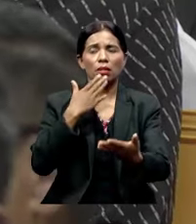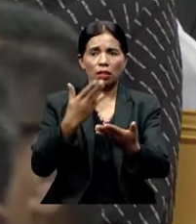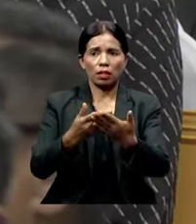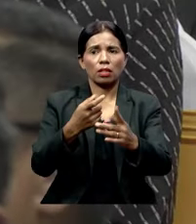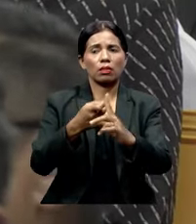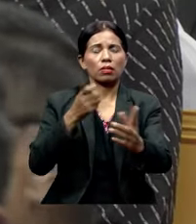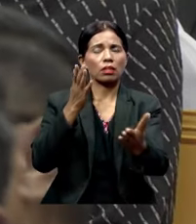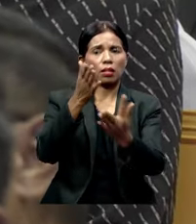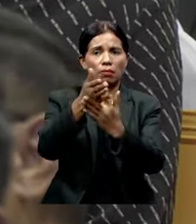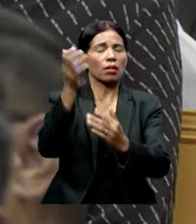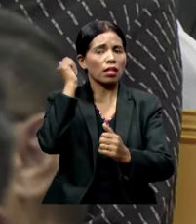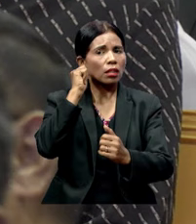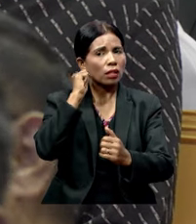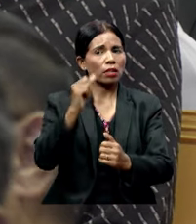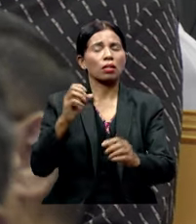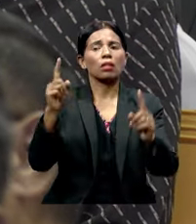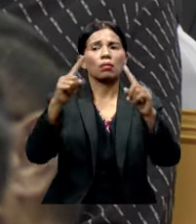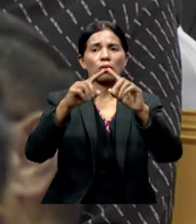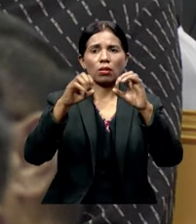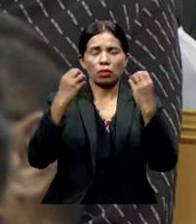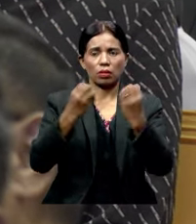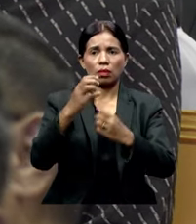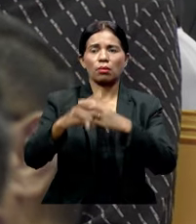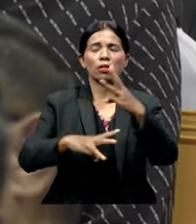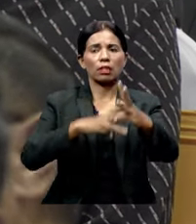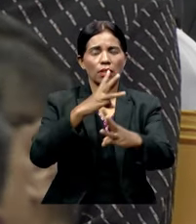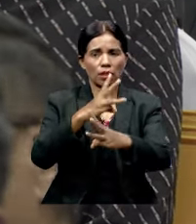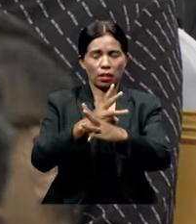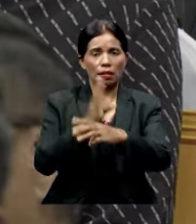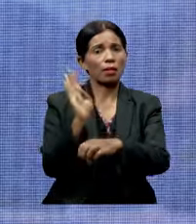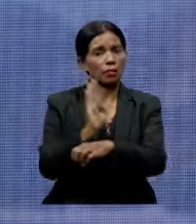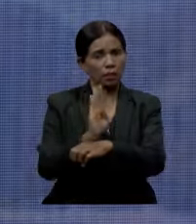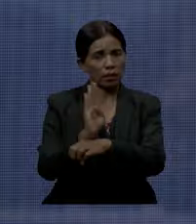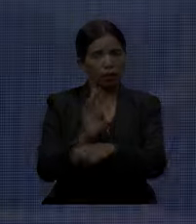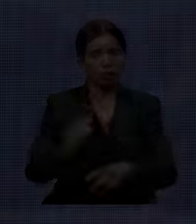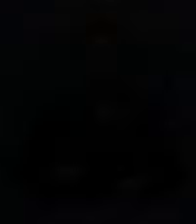se adesão ba ASEAN no ba Organização Mundial Comércio. Equipa cobertura GM. Amen.